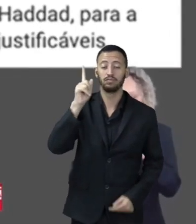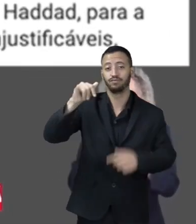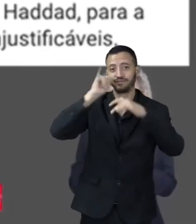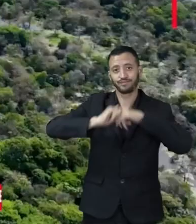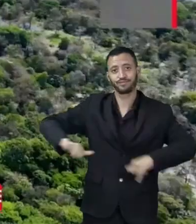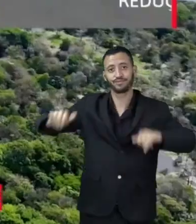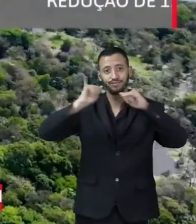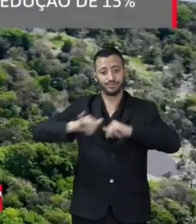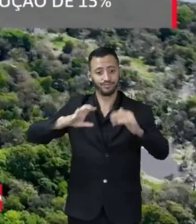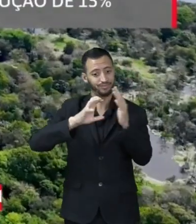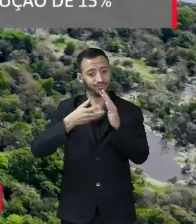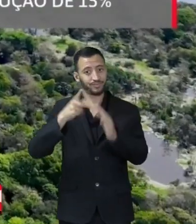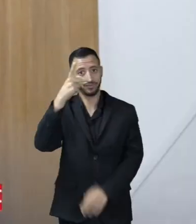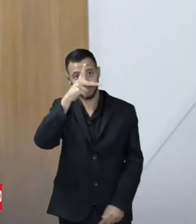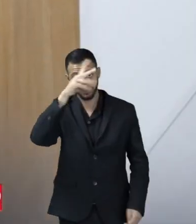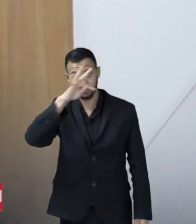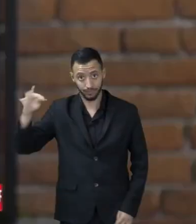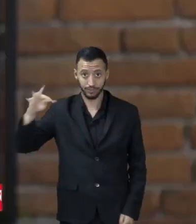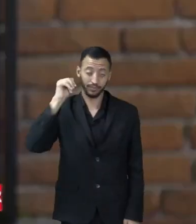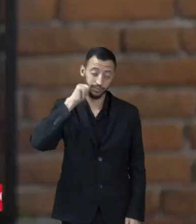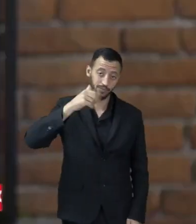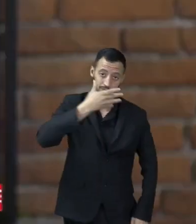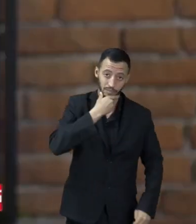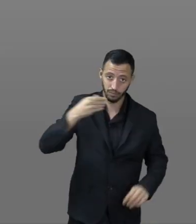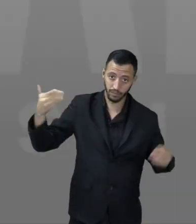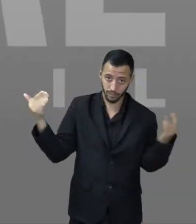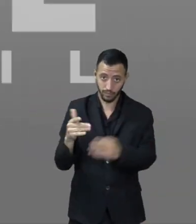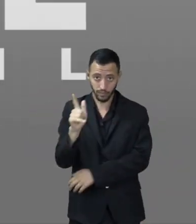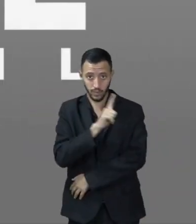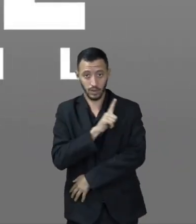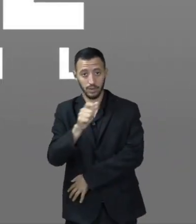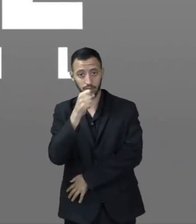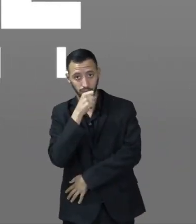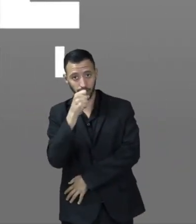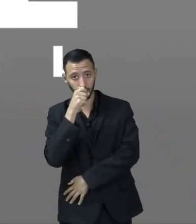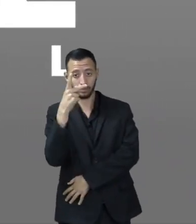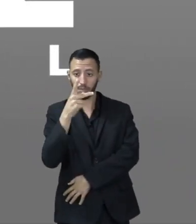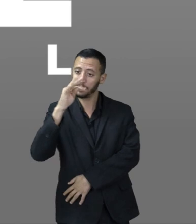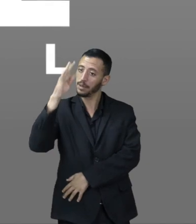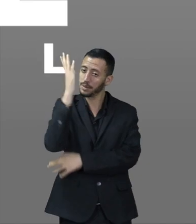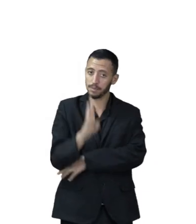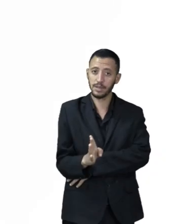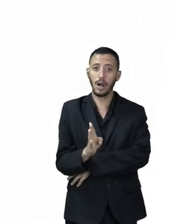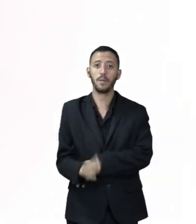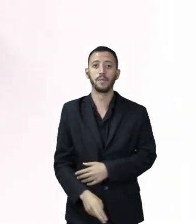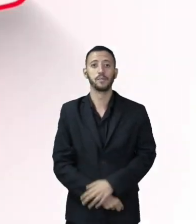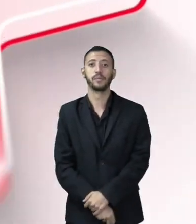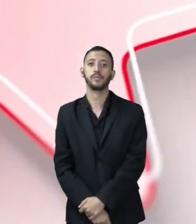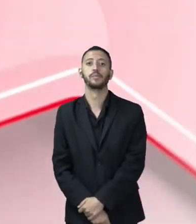notícia no Partido dos Trabalhadores e das Trabalhadoras está no Jornal PT Brasil.